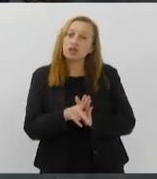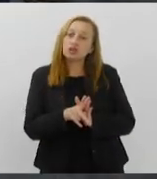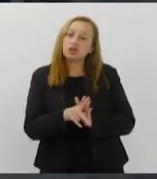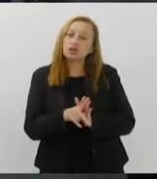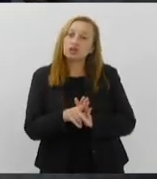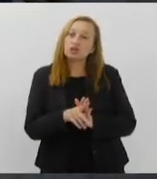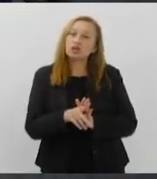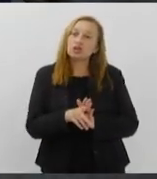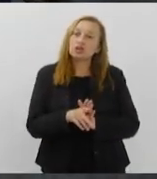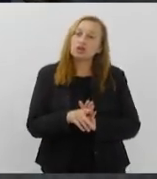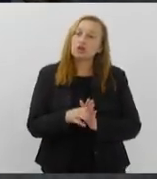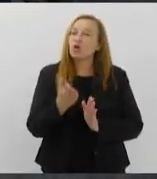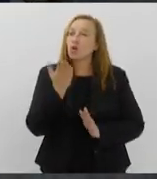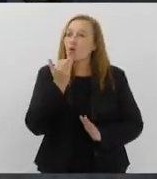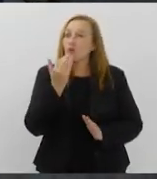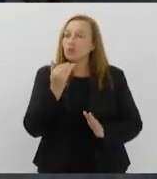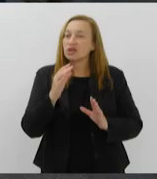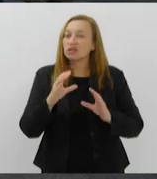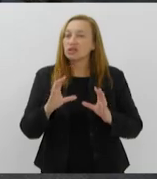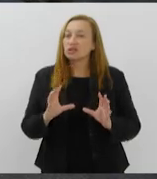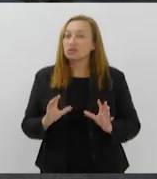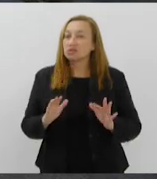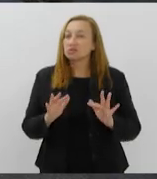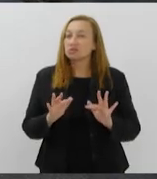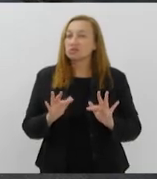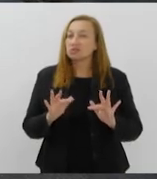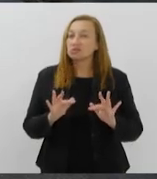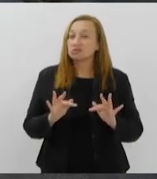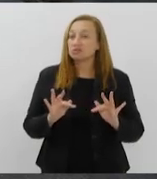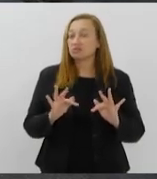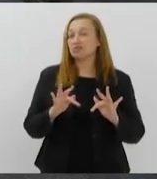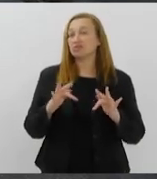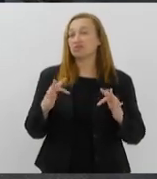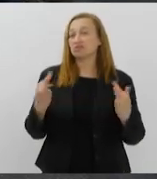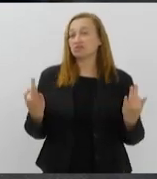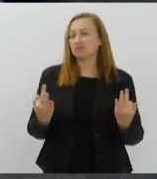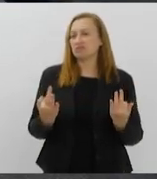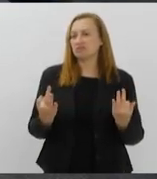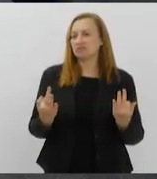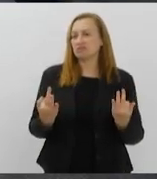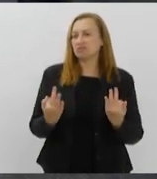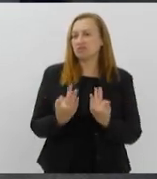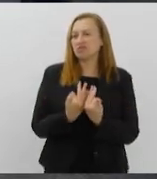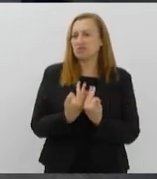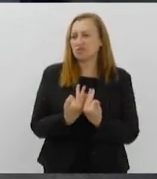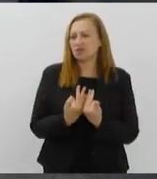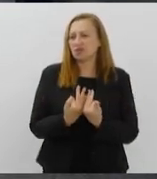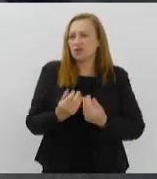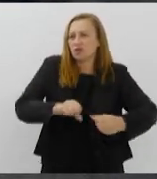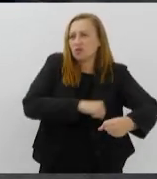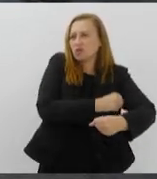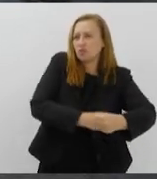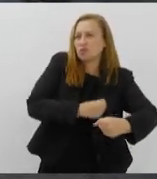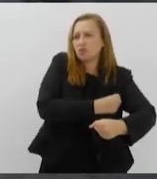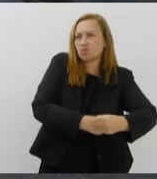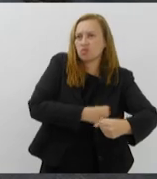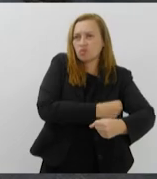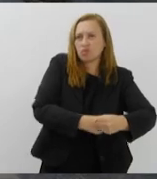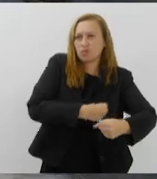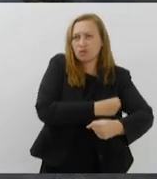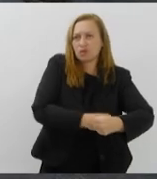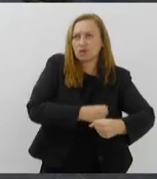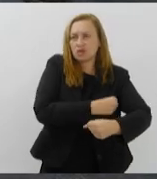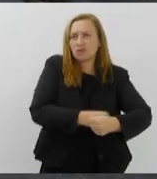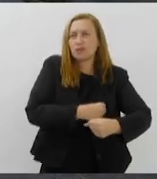institui o programa de cozinhas solidárias. A gente já tem esse programa no âmbito nacional, inclusive com lançamento de